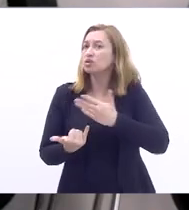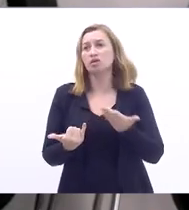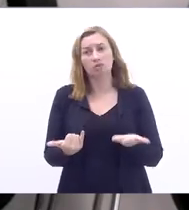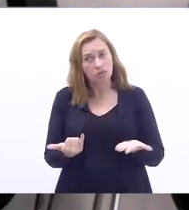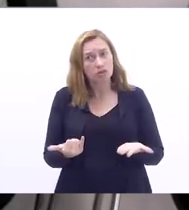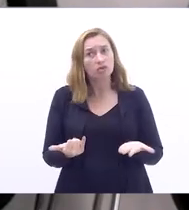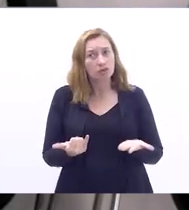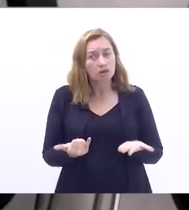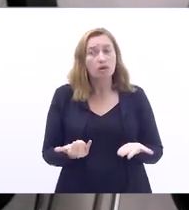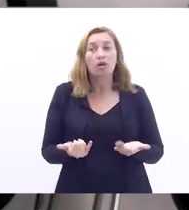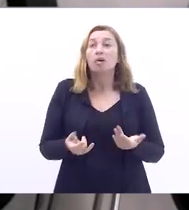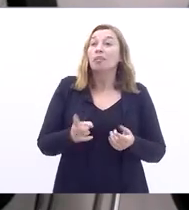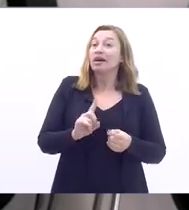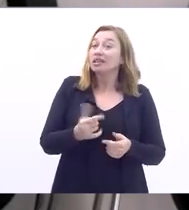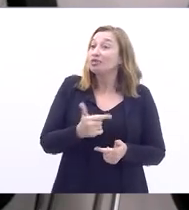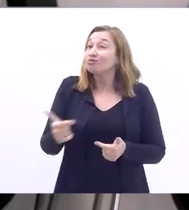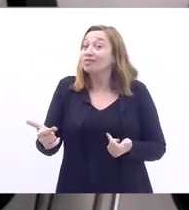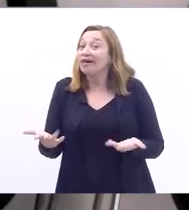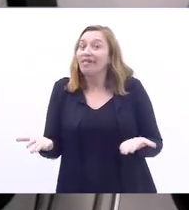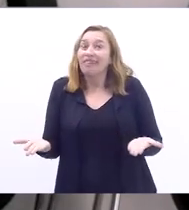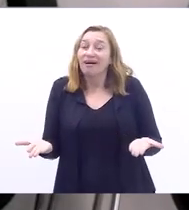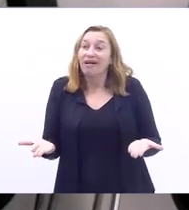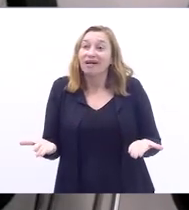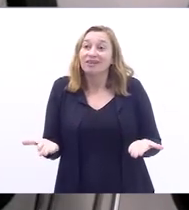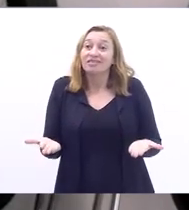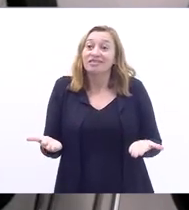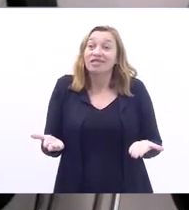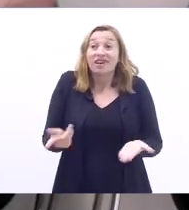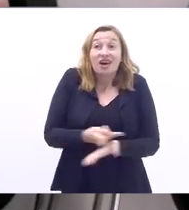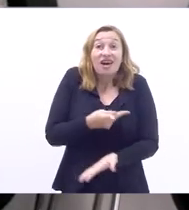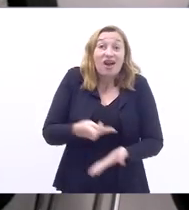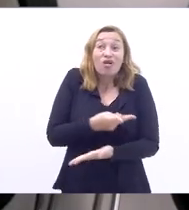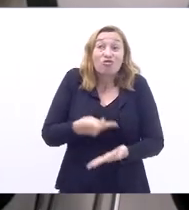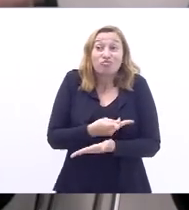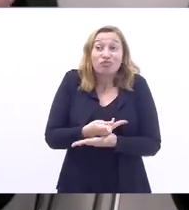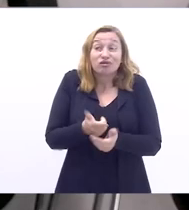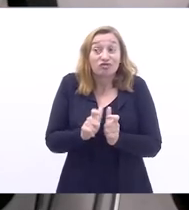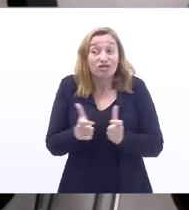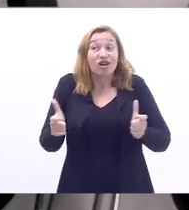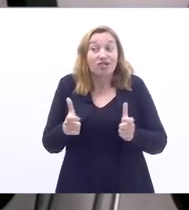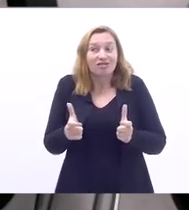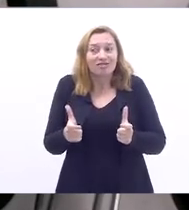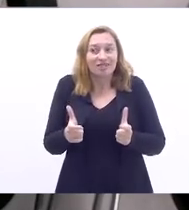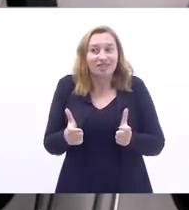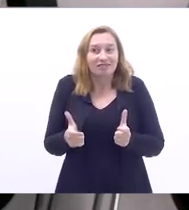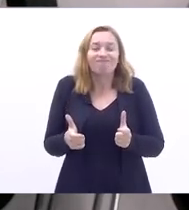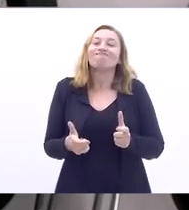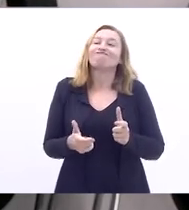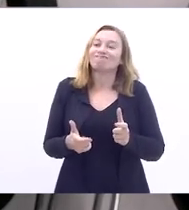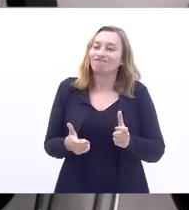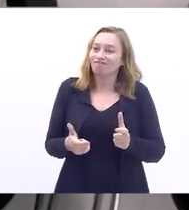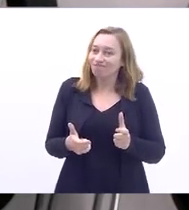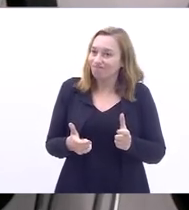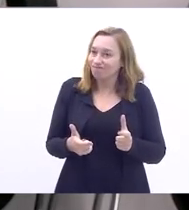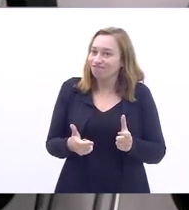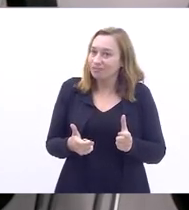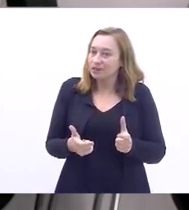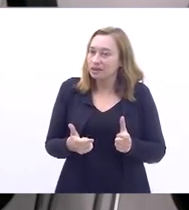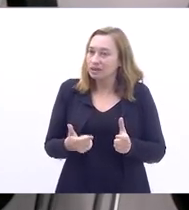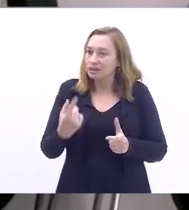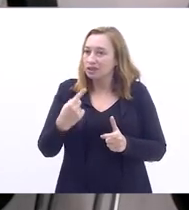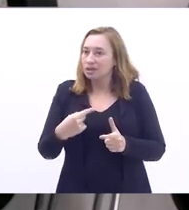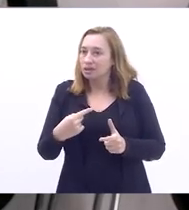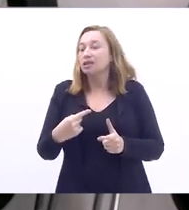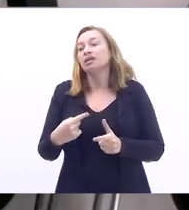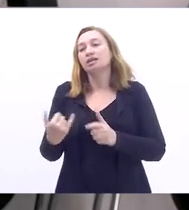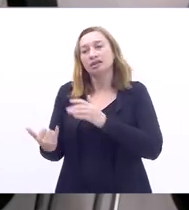mandam realmente para que a gente não tenha fragilidade e que seja ajude judicializado